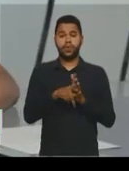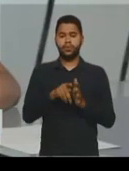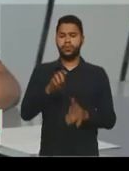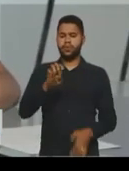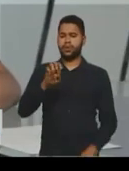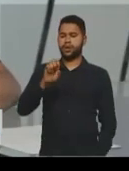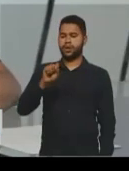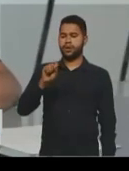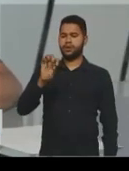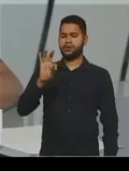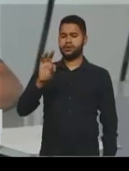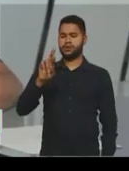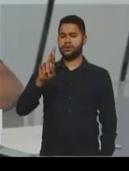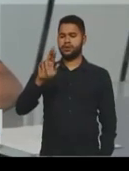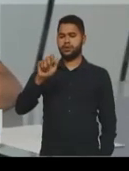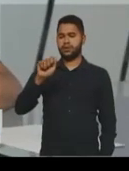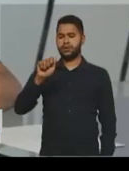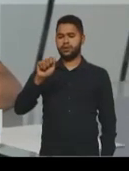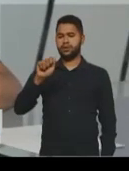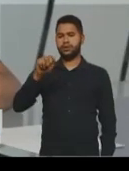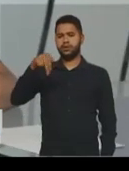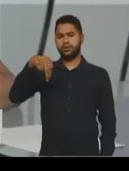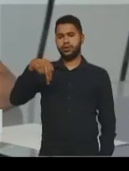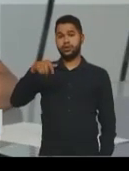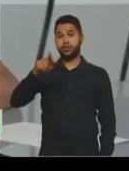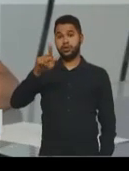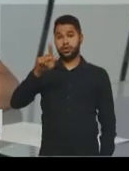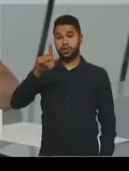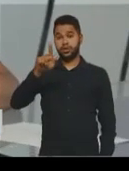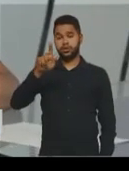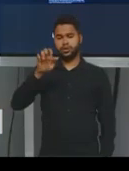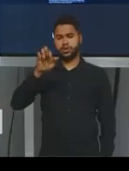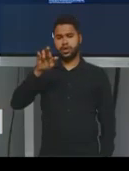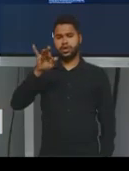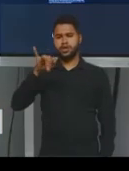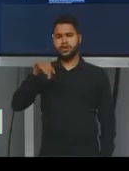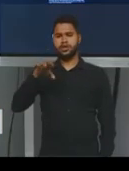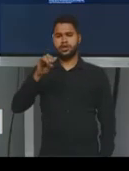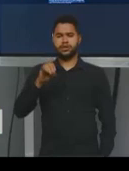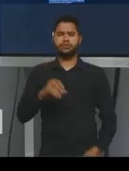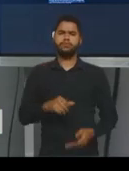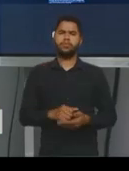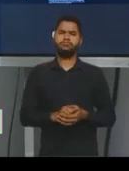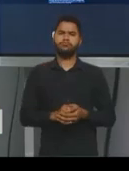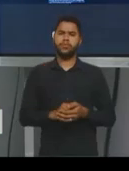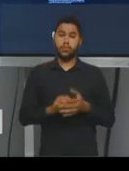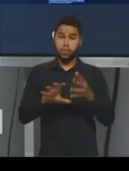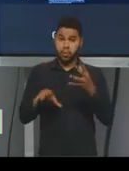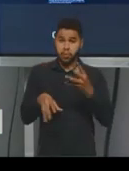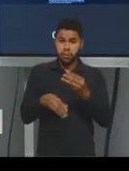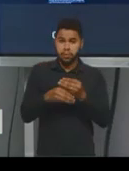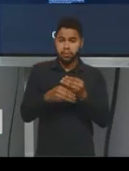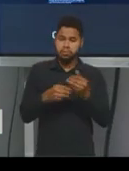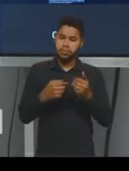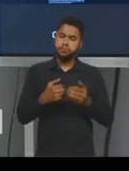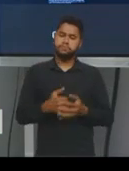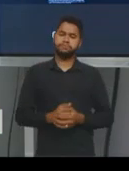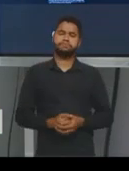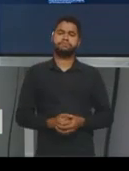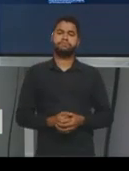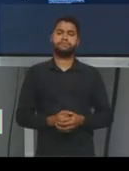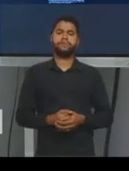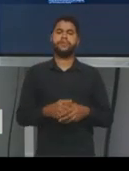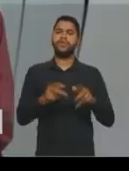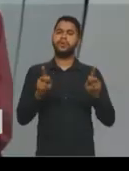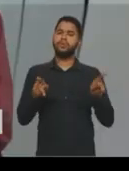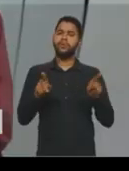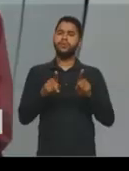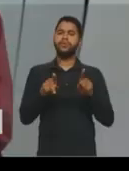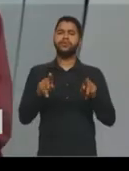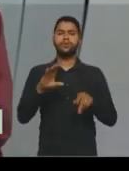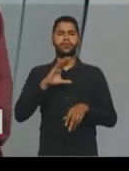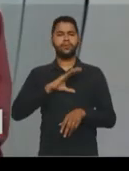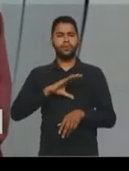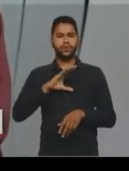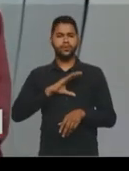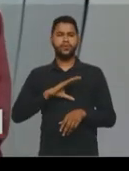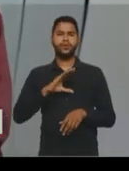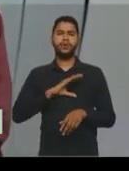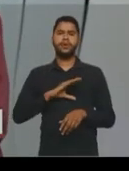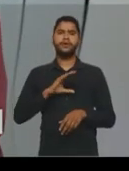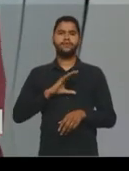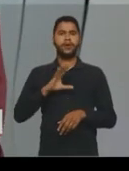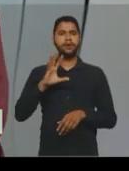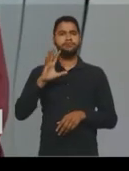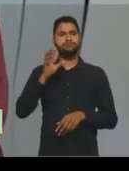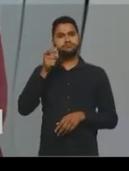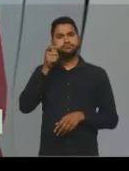estrangeirismo, certo? Eu gostaria de colocar isso aí, muito importante. Pode complementar, professor. E as pessoas de português também que estão ouvindo aí vão